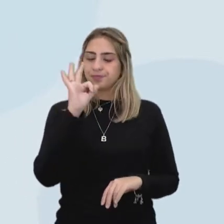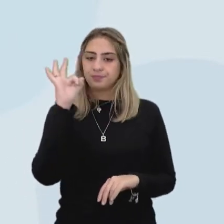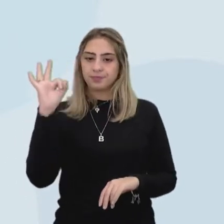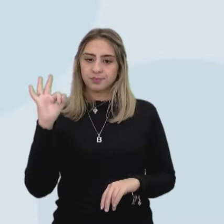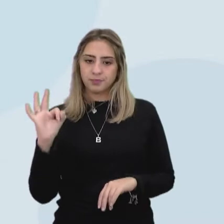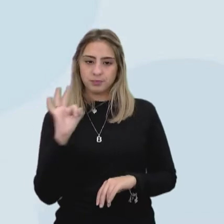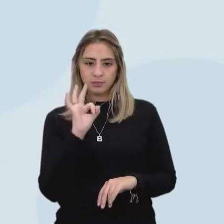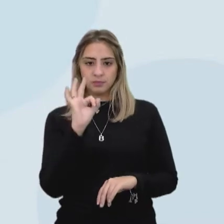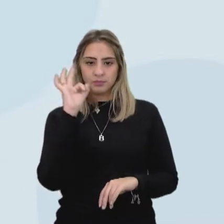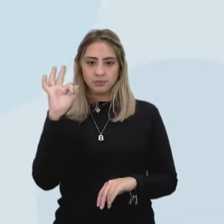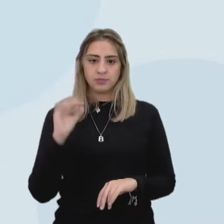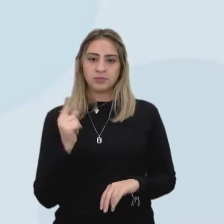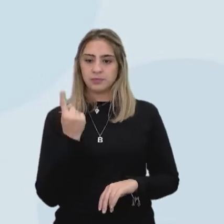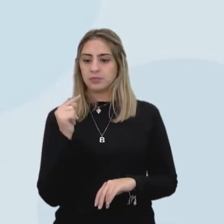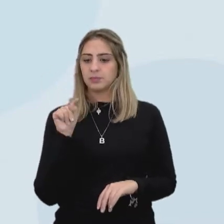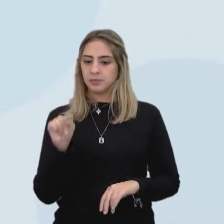R$